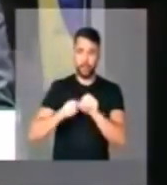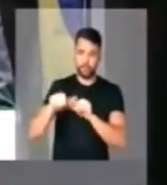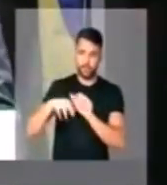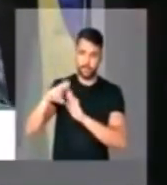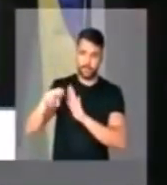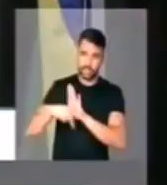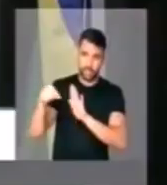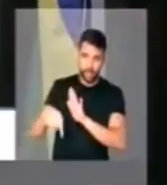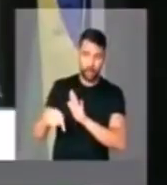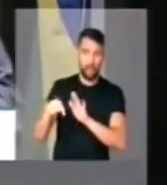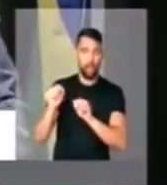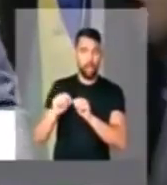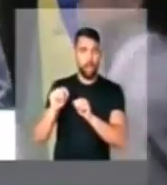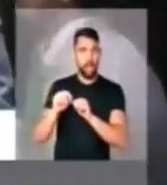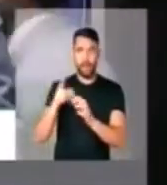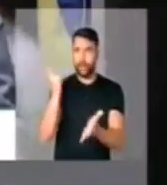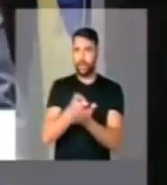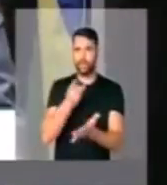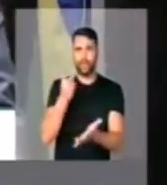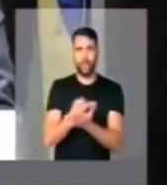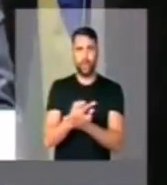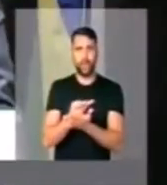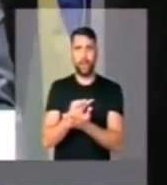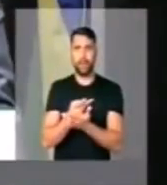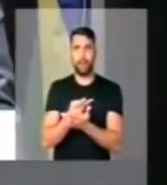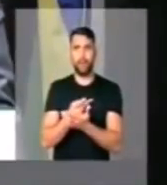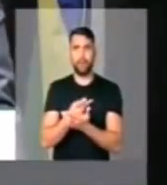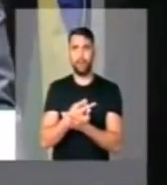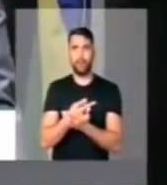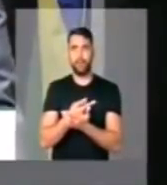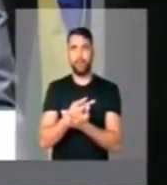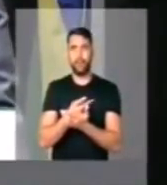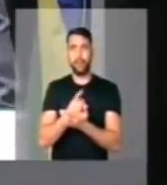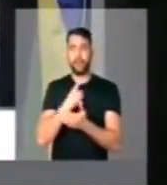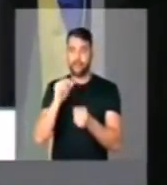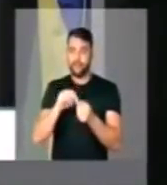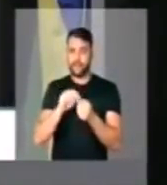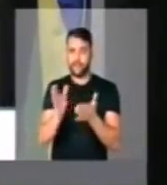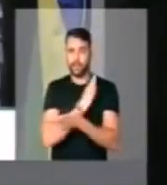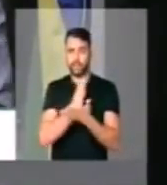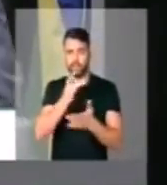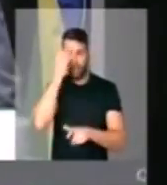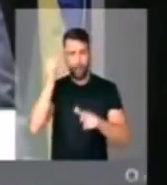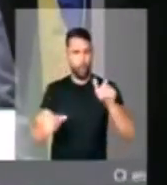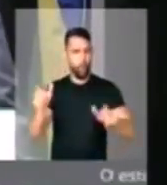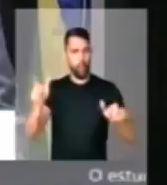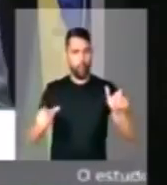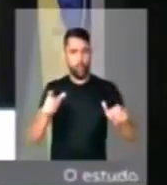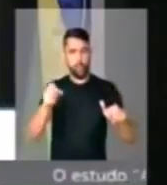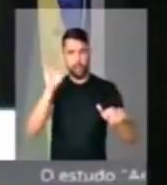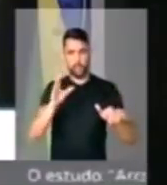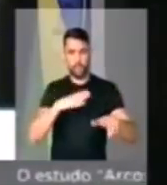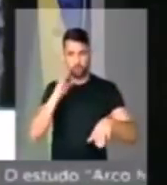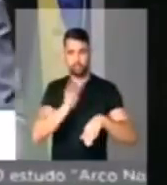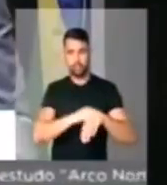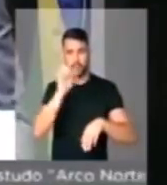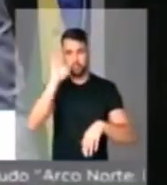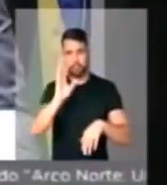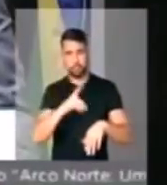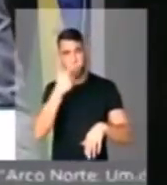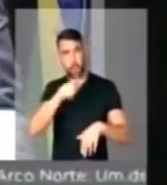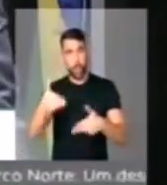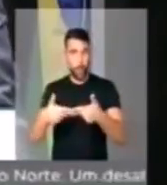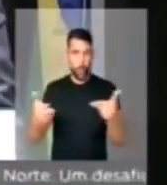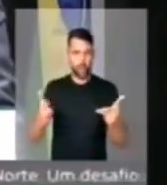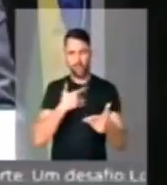modificações, ele perpetua as injustiças. Ele faz com que nós tenhamos uns brasileiros mais brasileiros do que